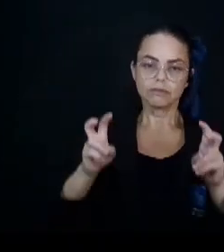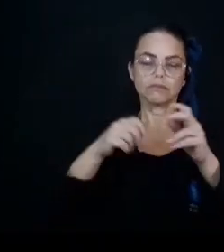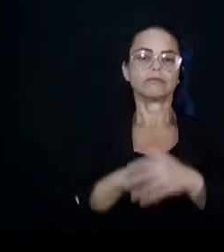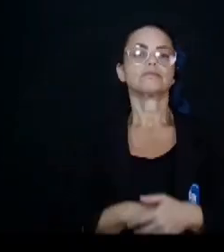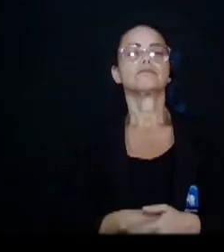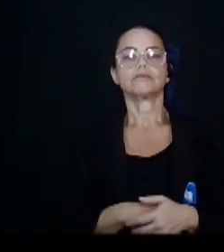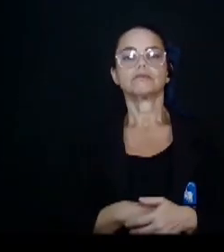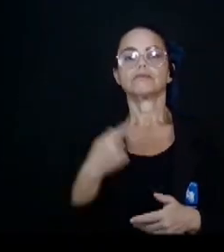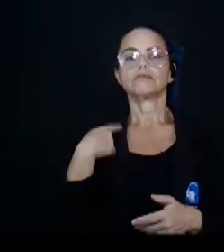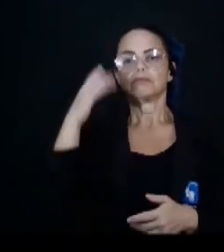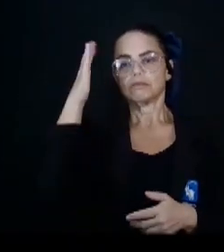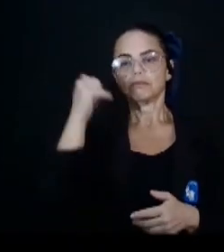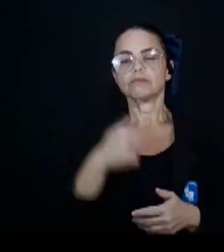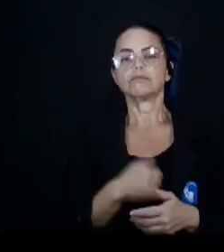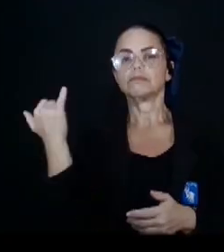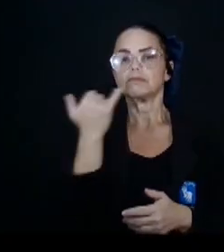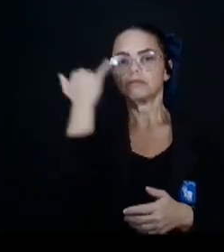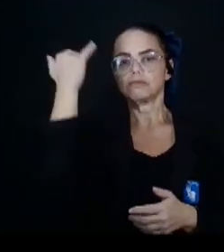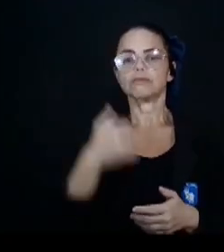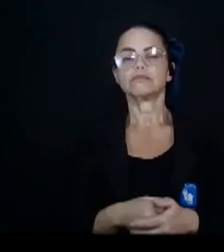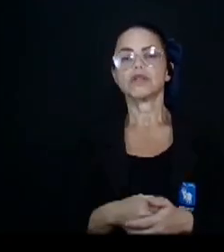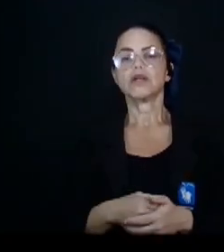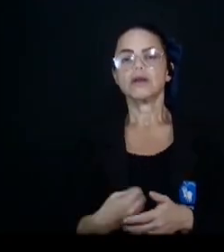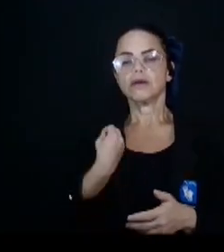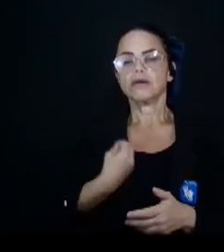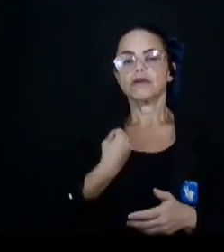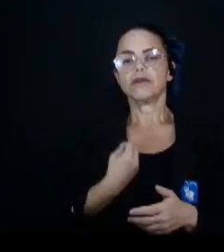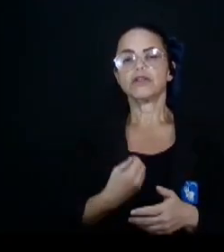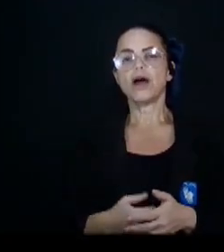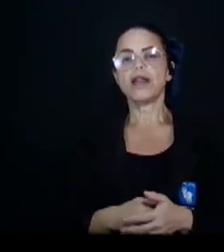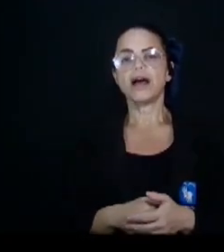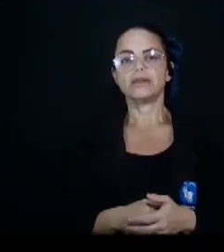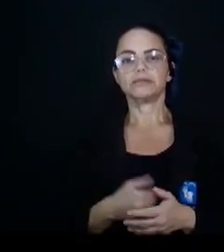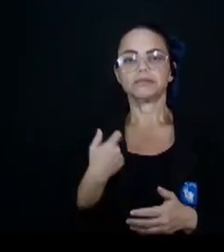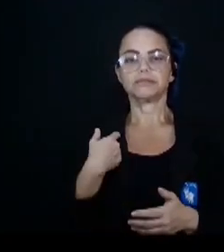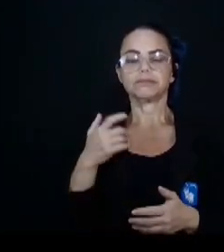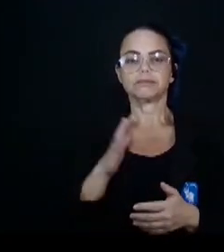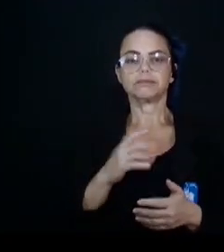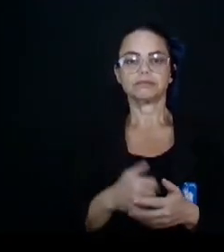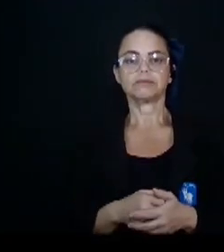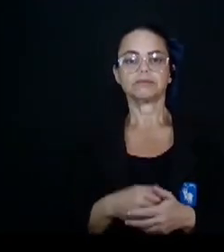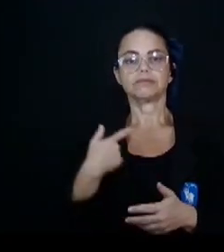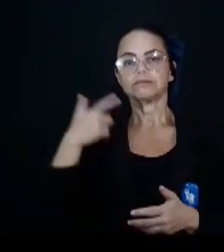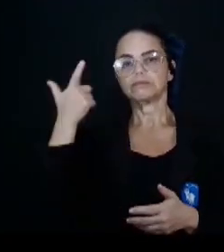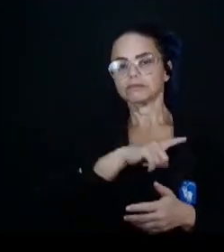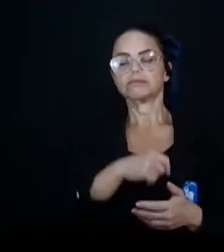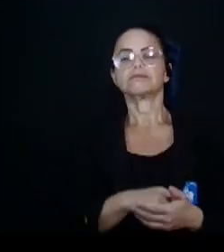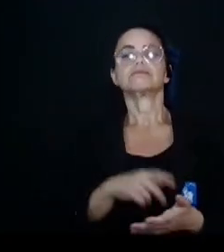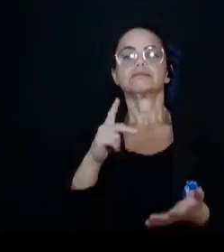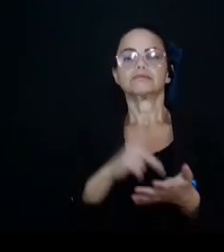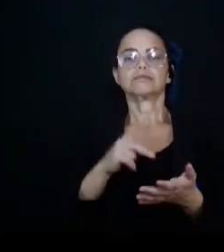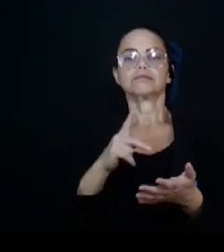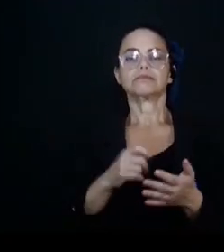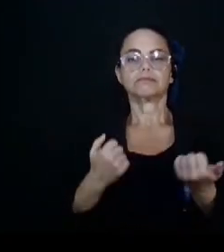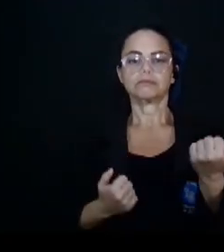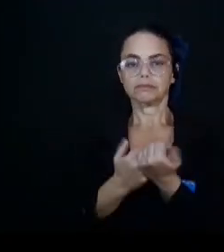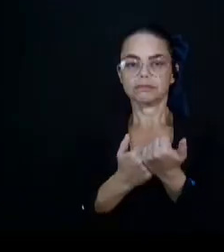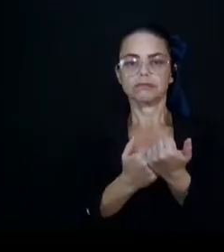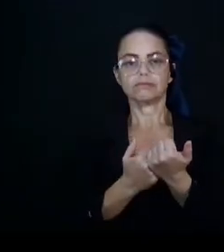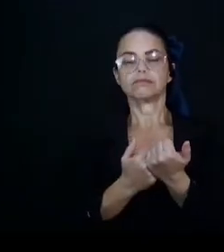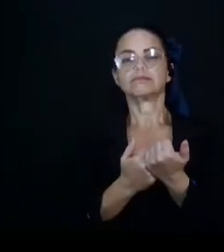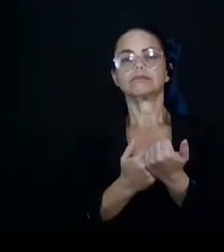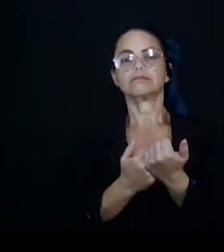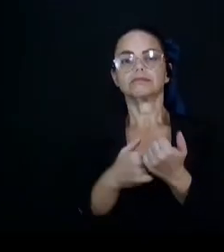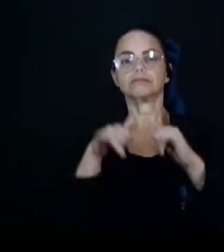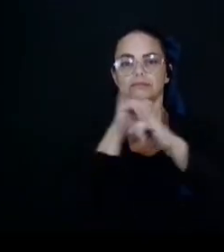a importância deles, porque não é só sobre o mês, mas é um mês que a gente consegue aí um apoio da mídia,